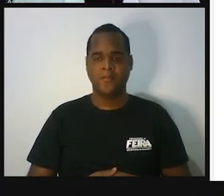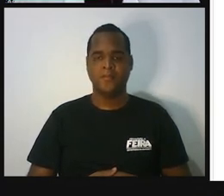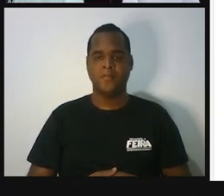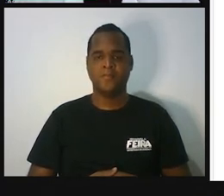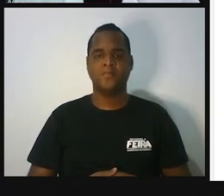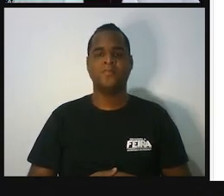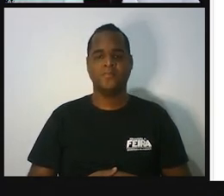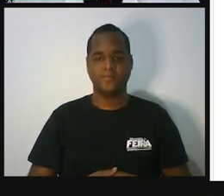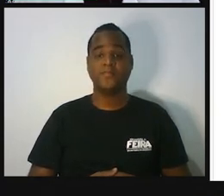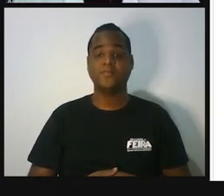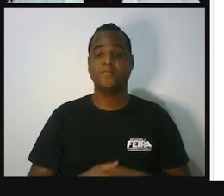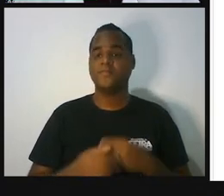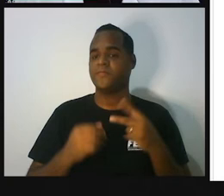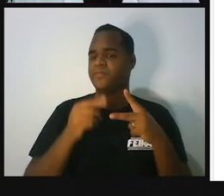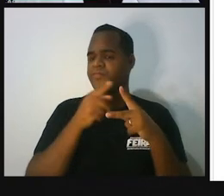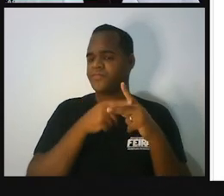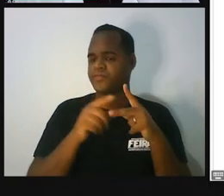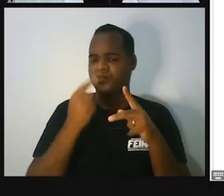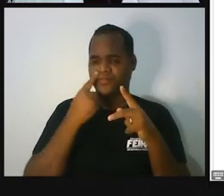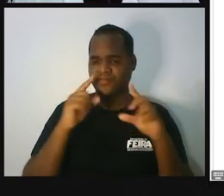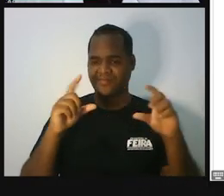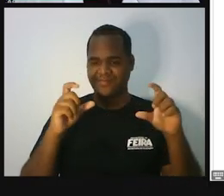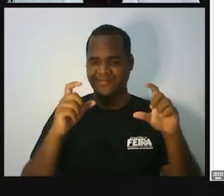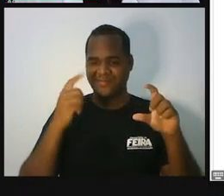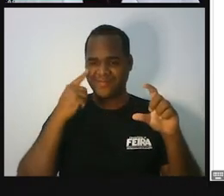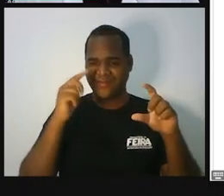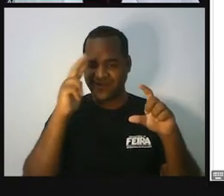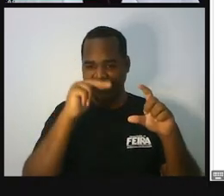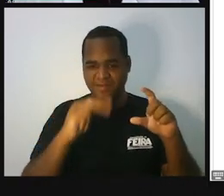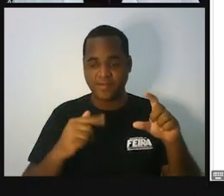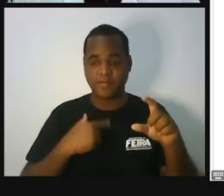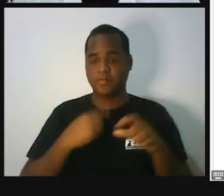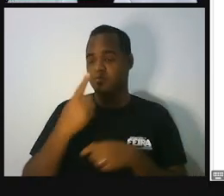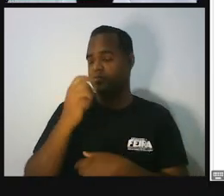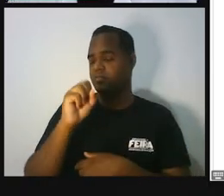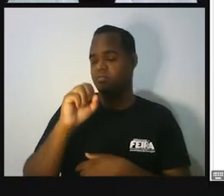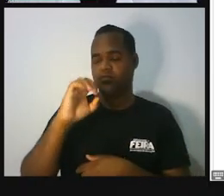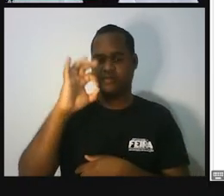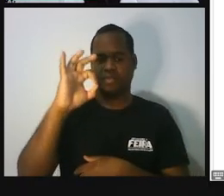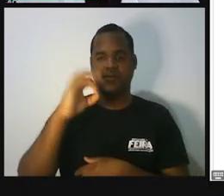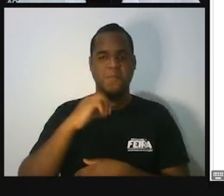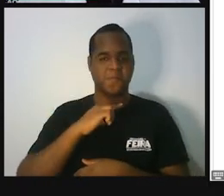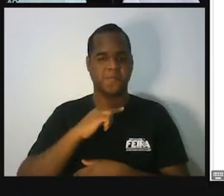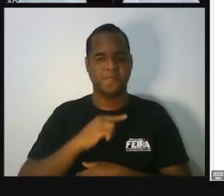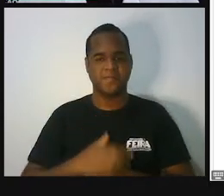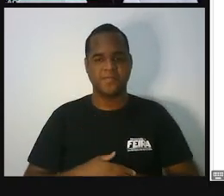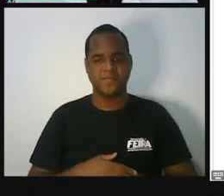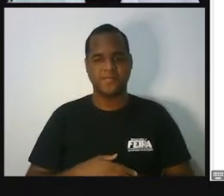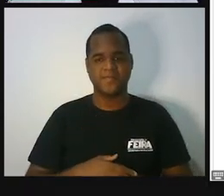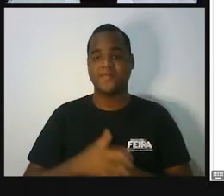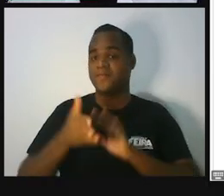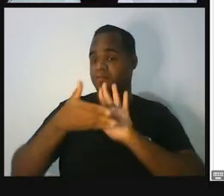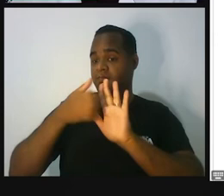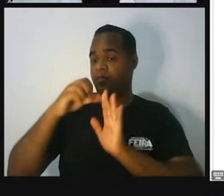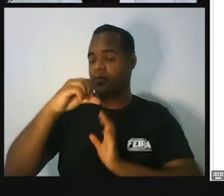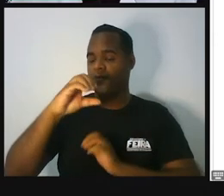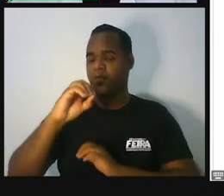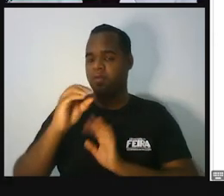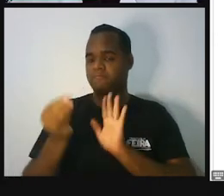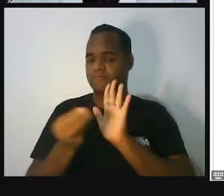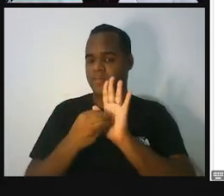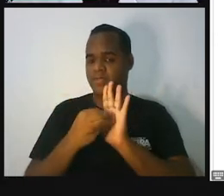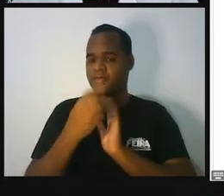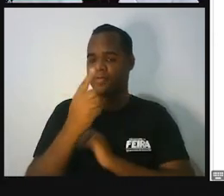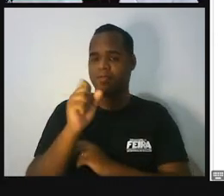o ângulo de meia volta meia volta como Kale na tela 180 graus Olha só tira a 90 e